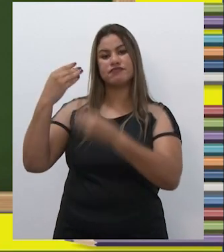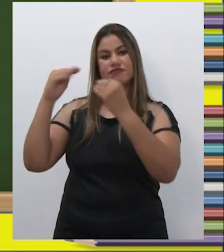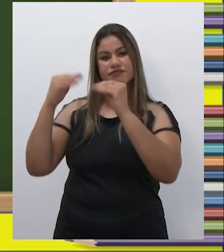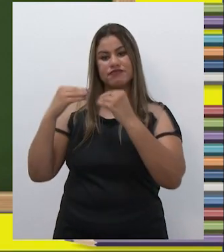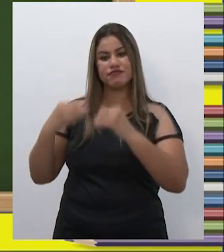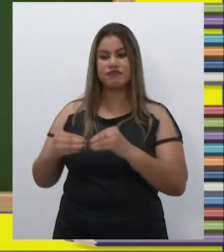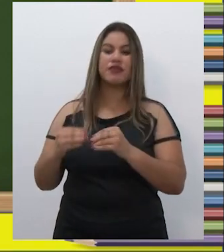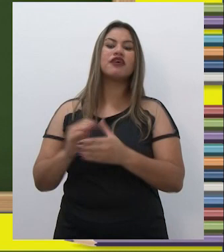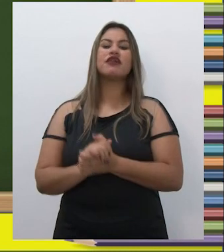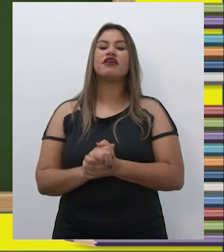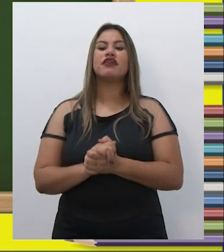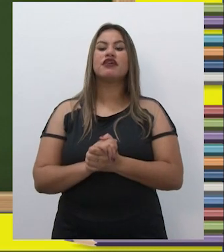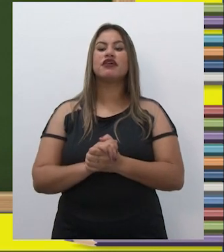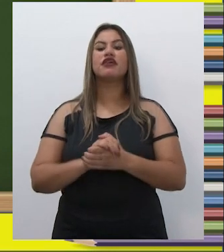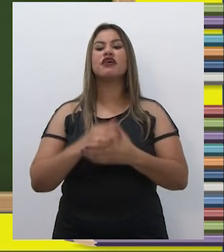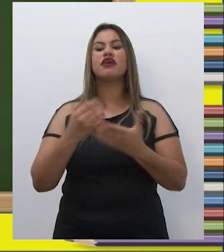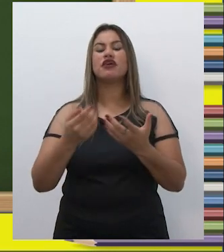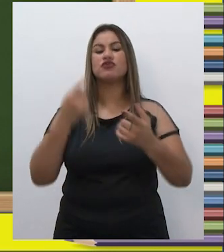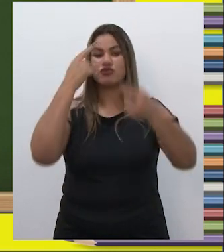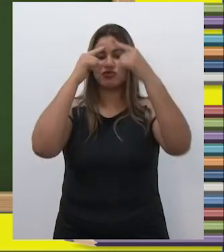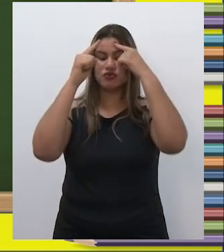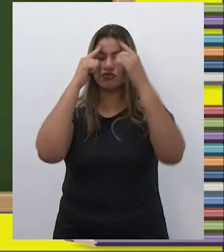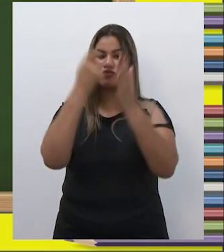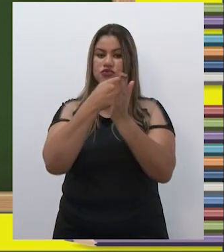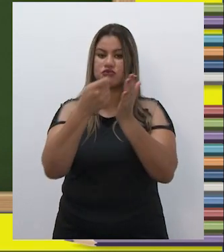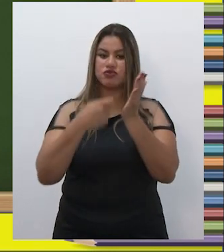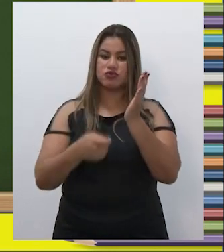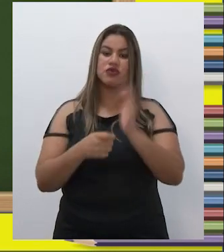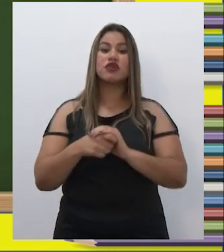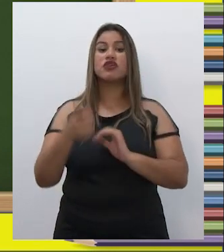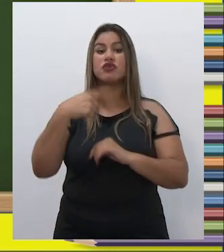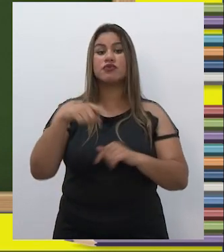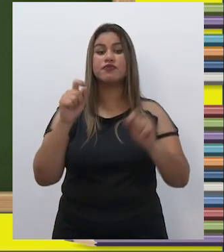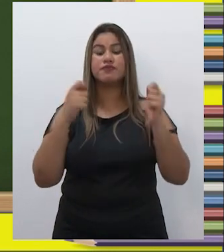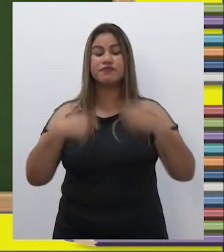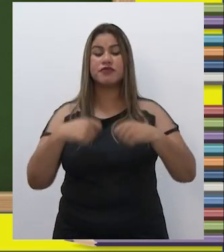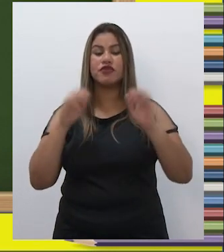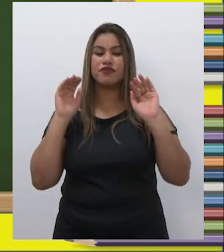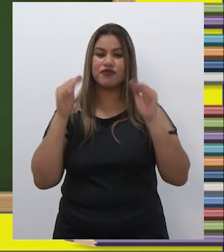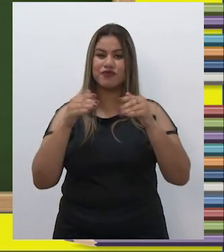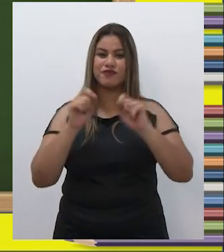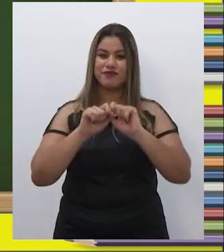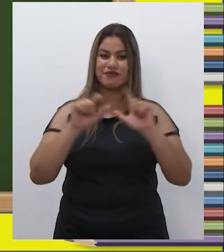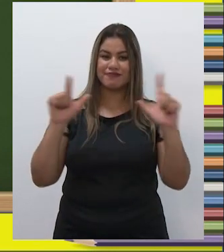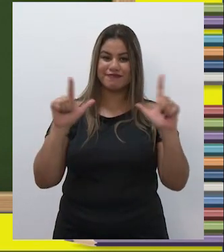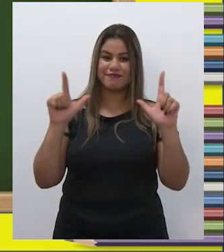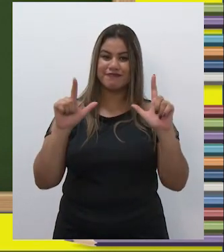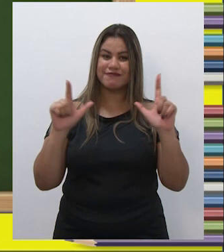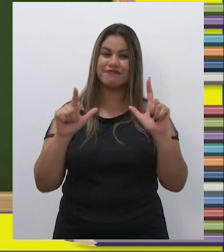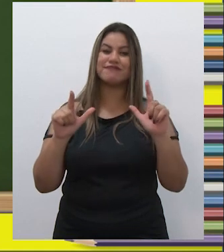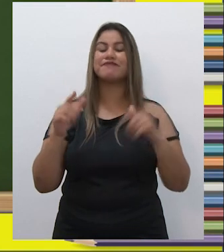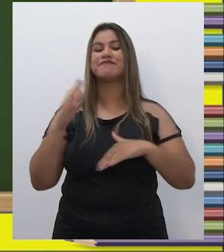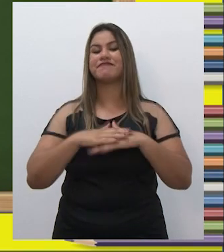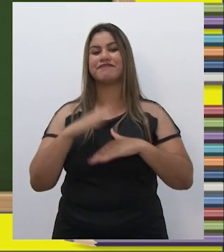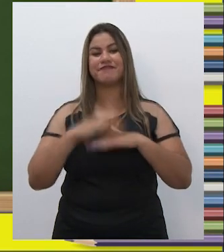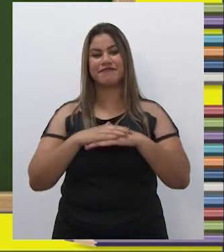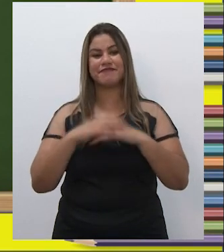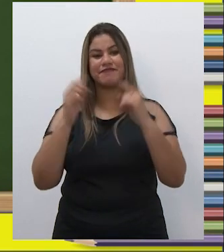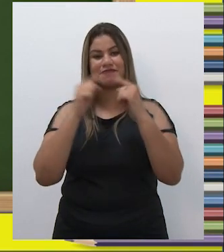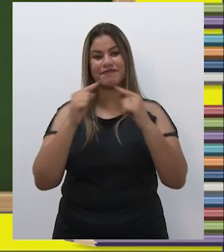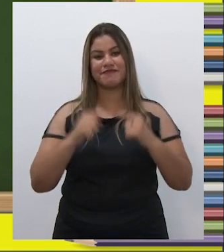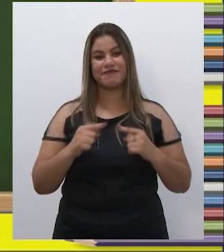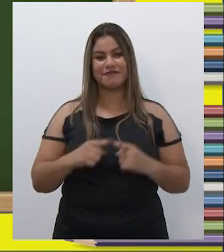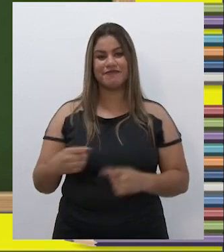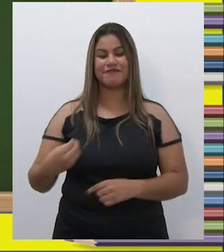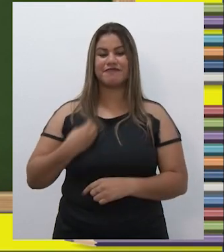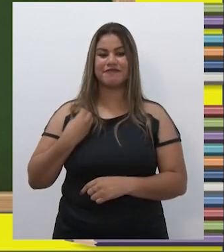perguntas no final. Vamos lembrar que precisamos, professor Anderson, de foco, atenção, participação e a